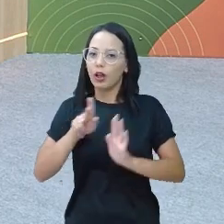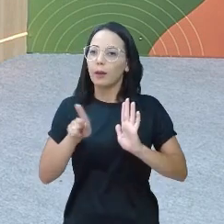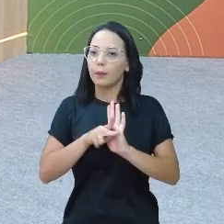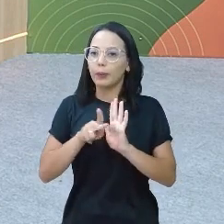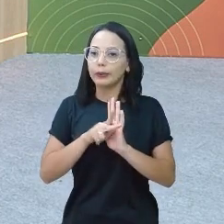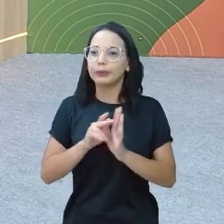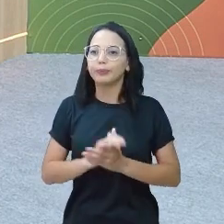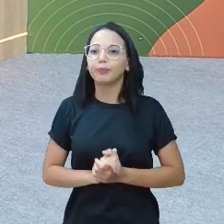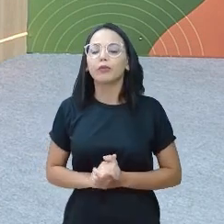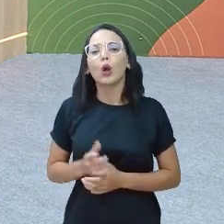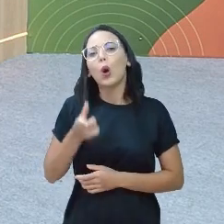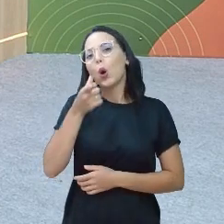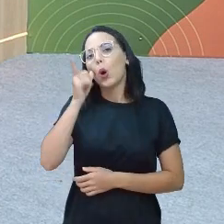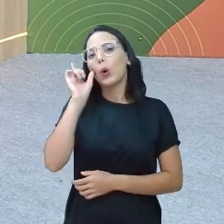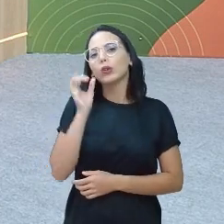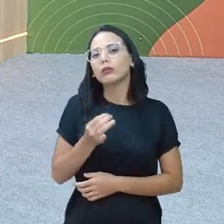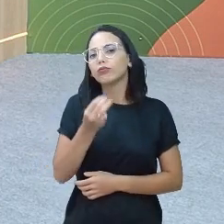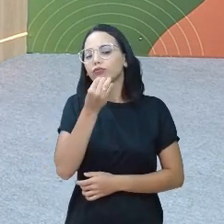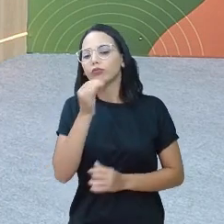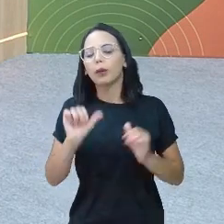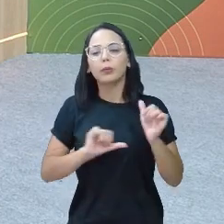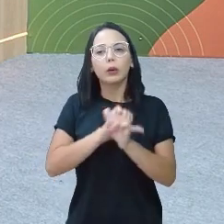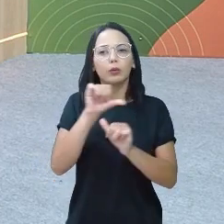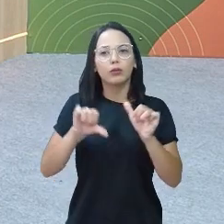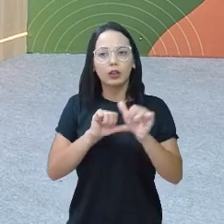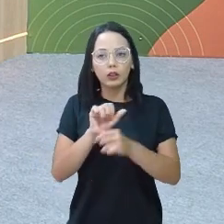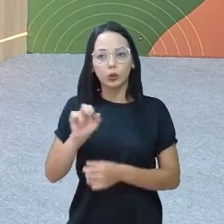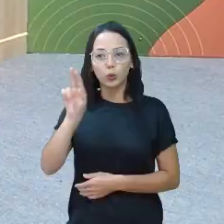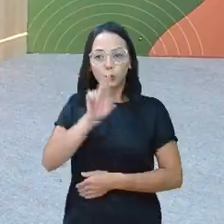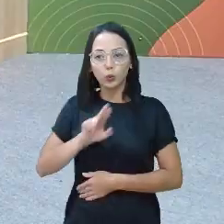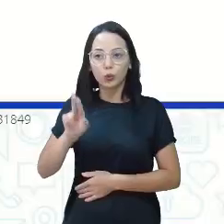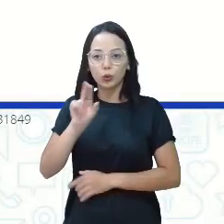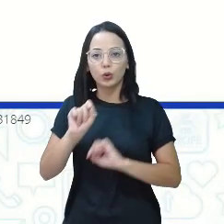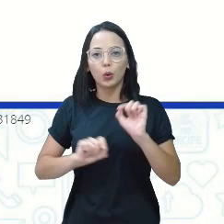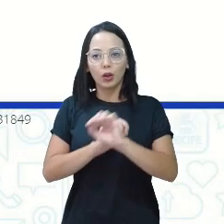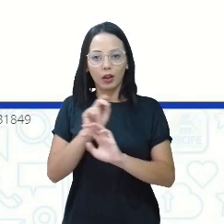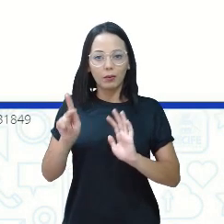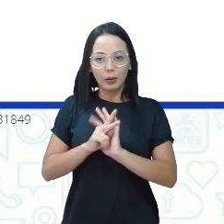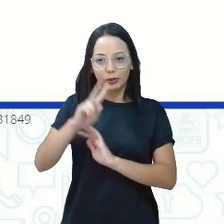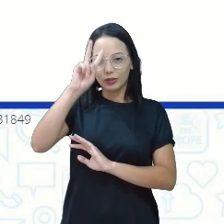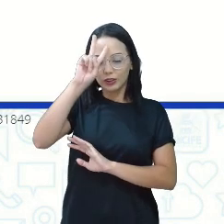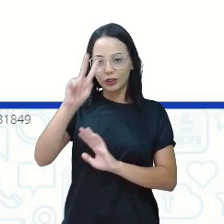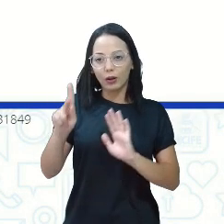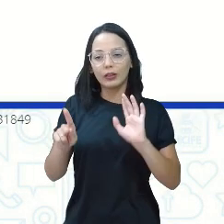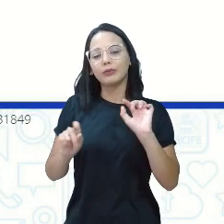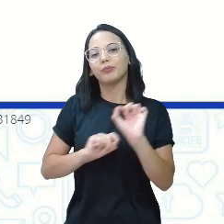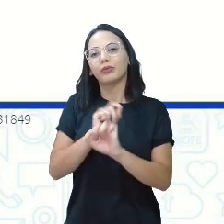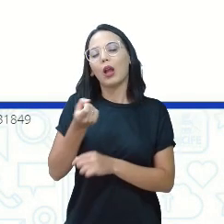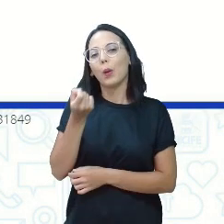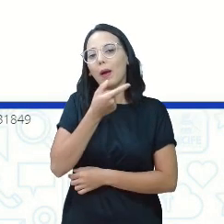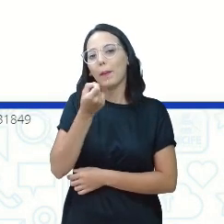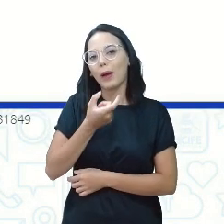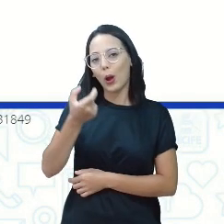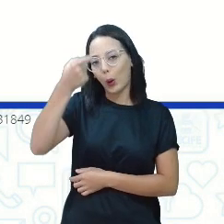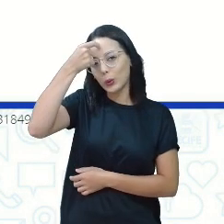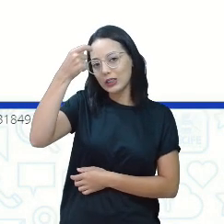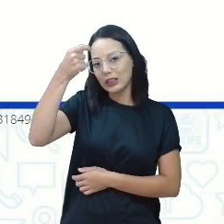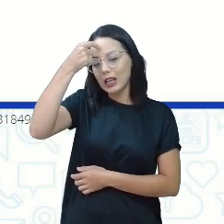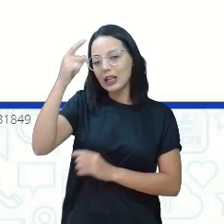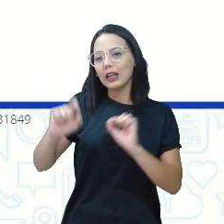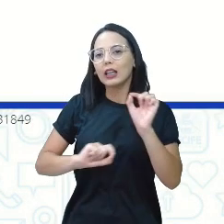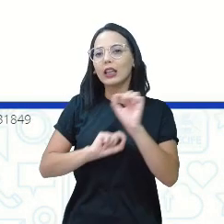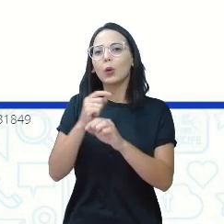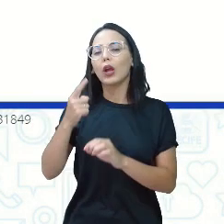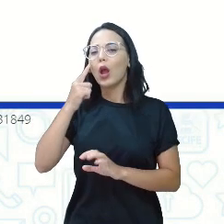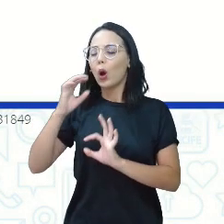Ontem, para dar um exemplo dessa modificação, a gente usou a tirinha, foi bem divertida, né? A tirinha do Humor com Ciência, que trazia a altura